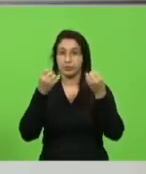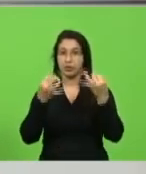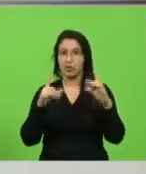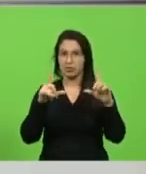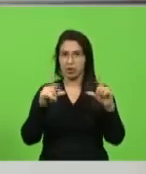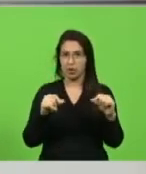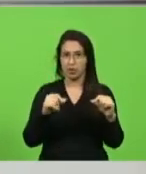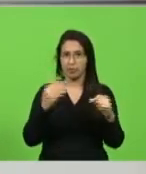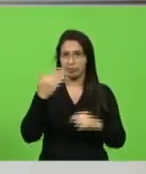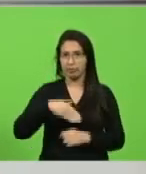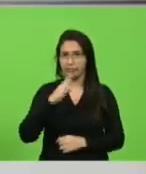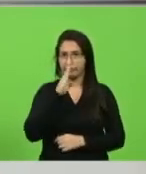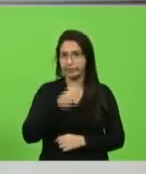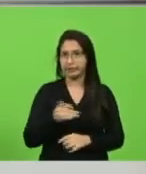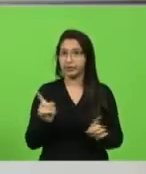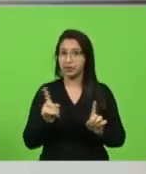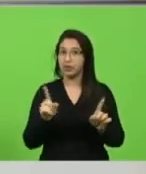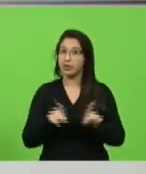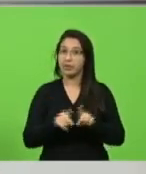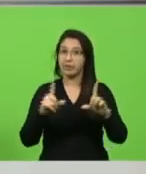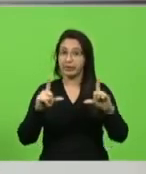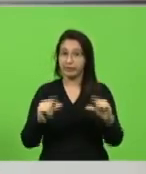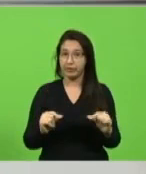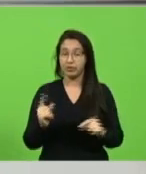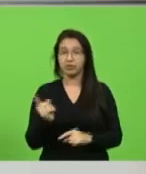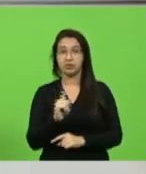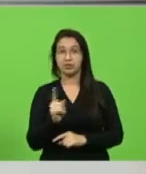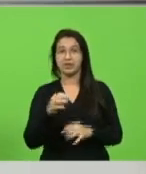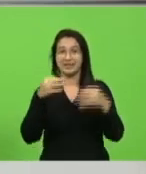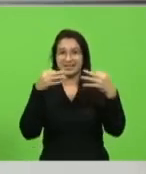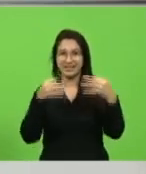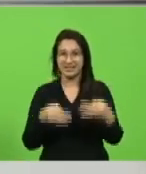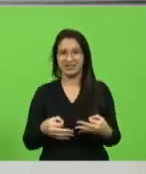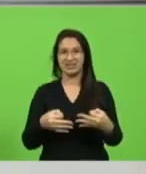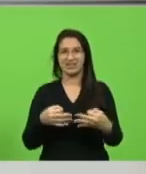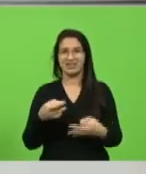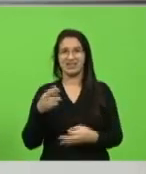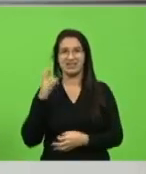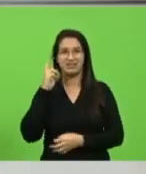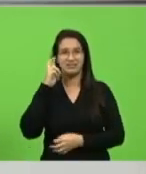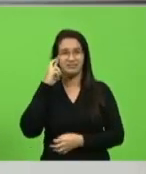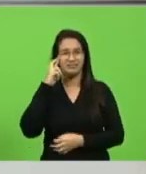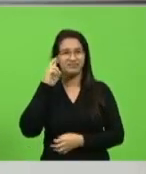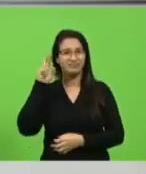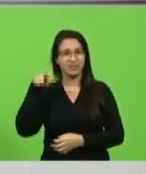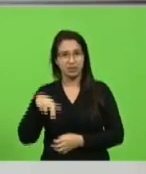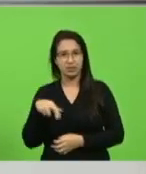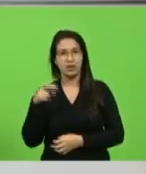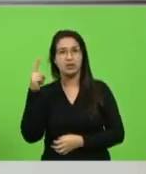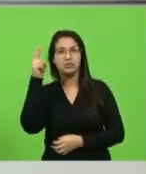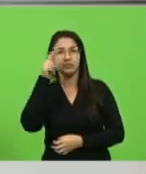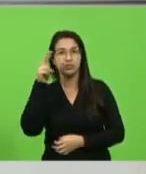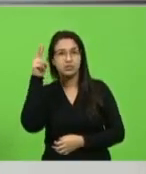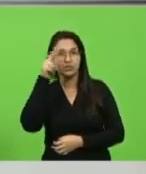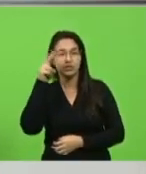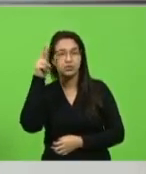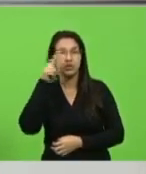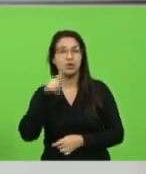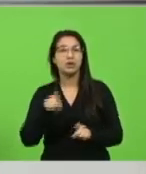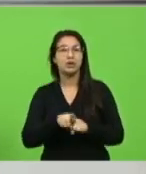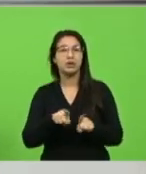como não é inferior à certeza racional, à certeza histórica e à certeza